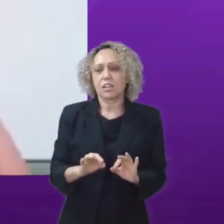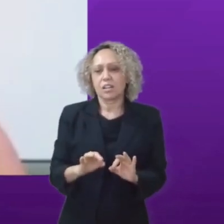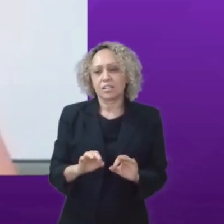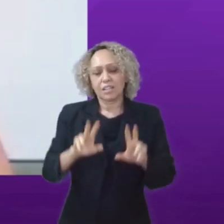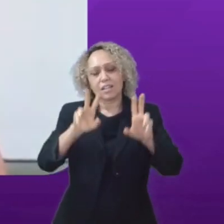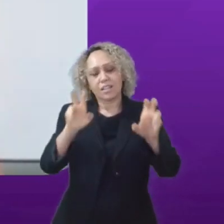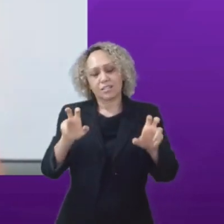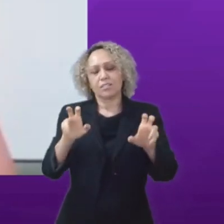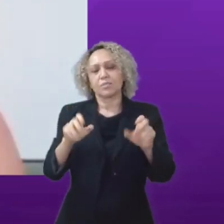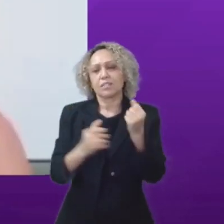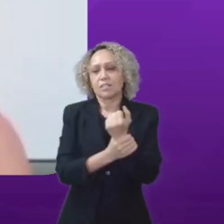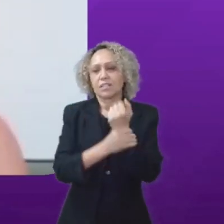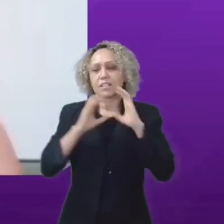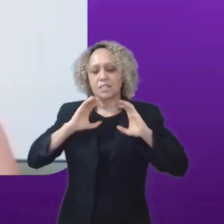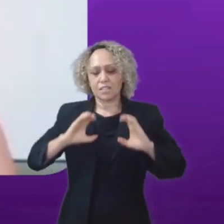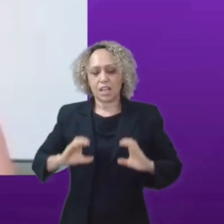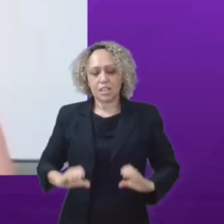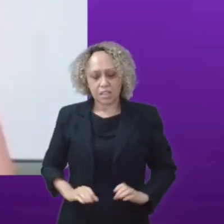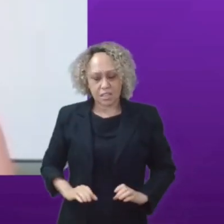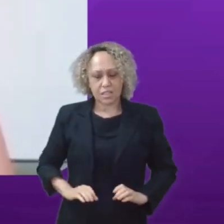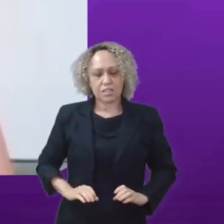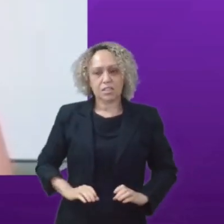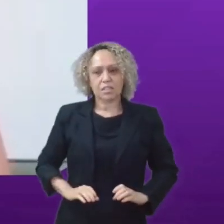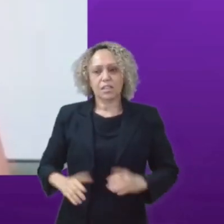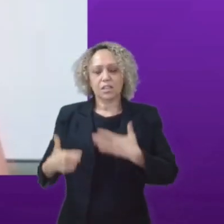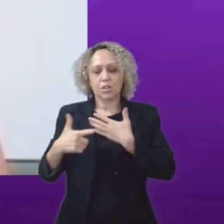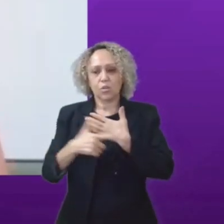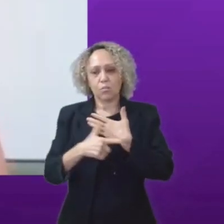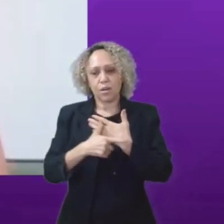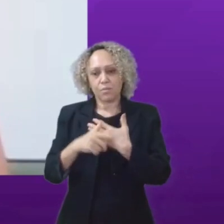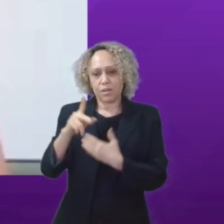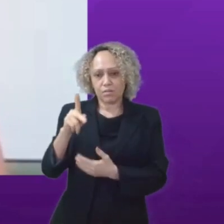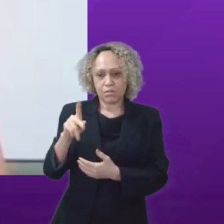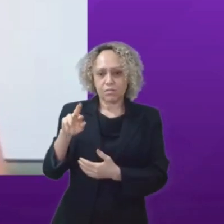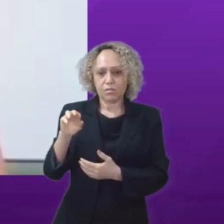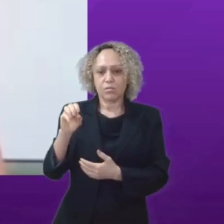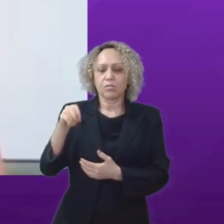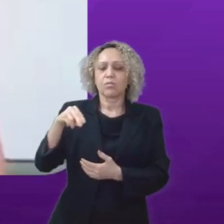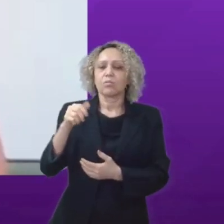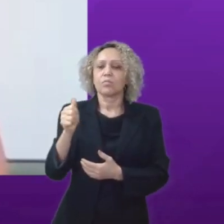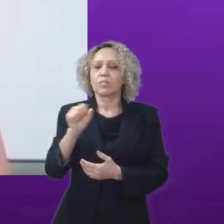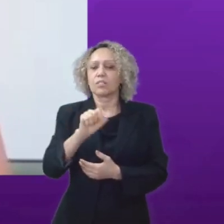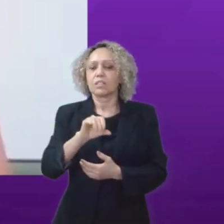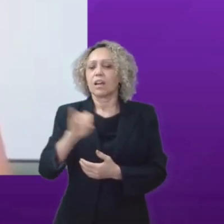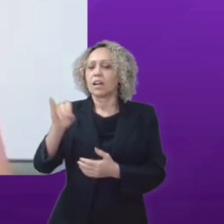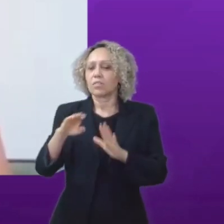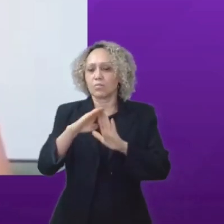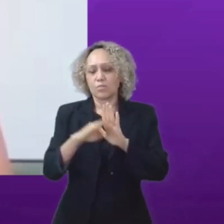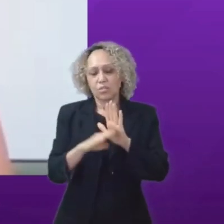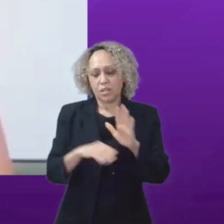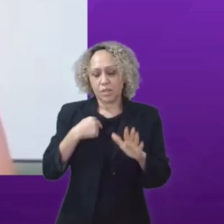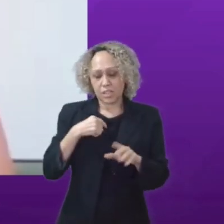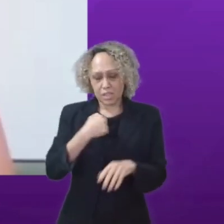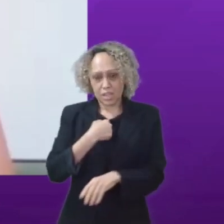segurança cidadã, é isso um pouco o papel do PRONAS, que é um programa que eu coordeno no governo federal hoje lá no Ministério da Justiça e Segurança